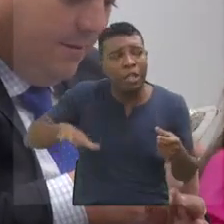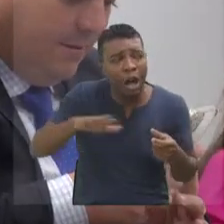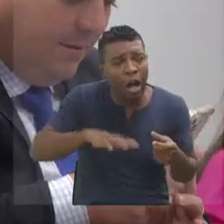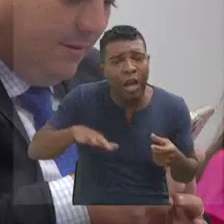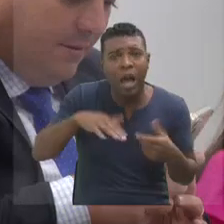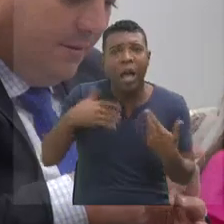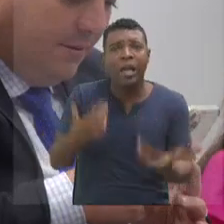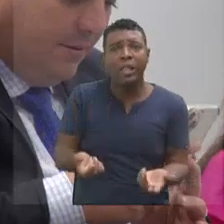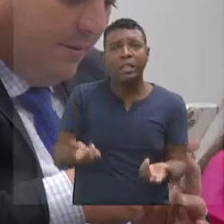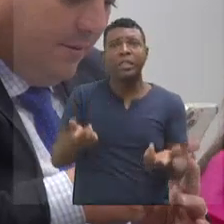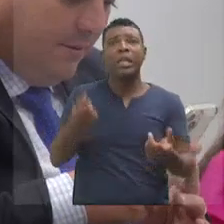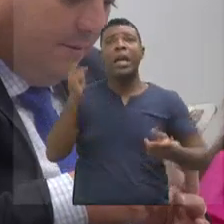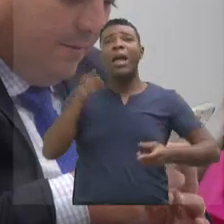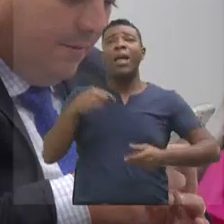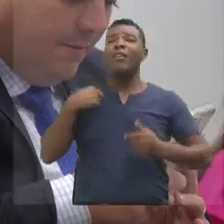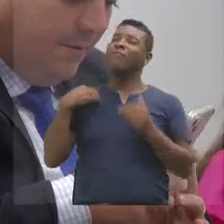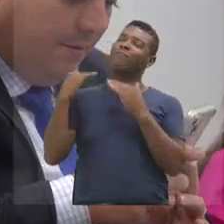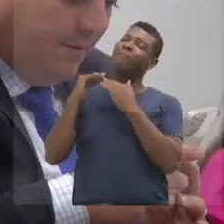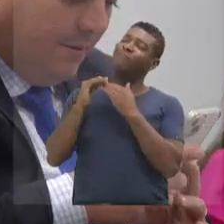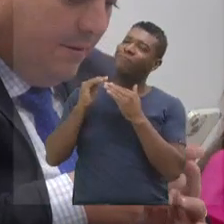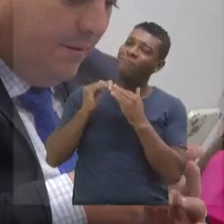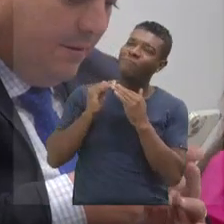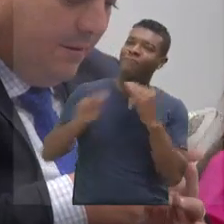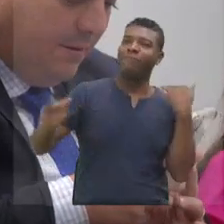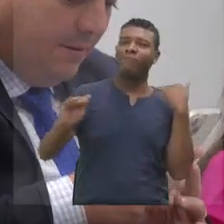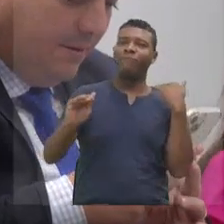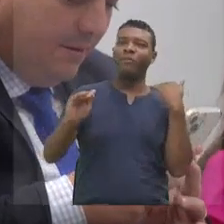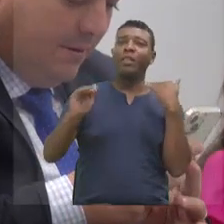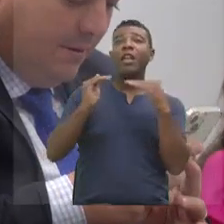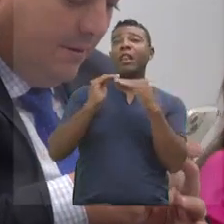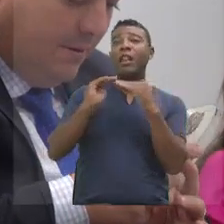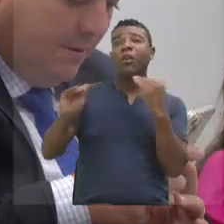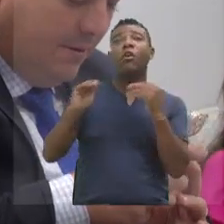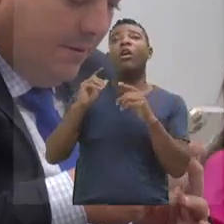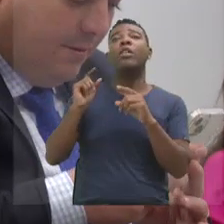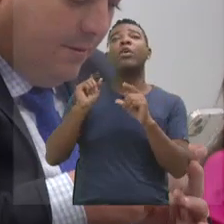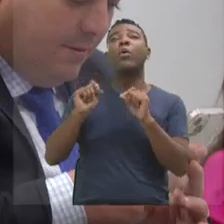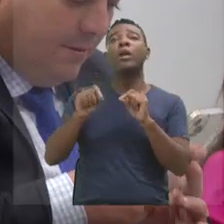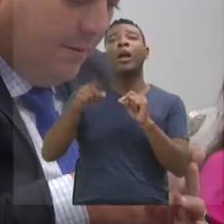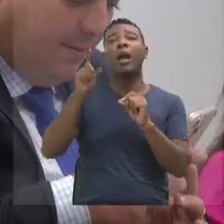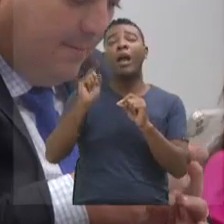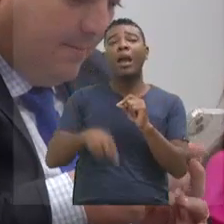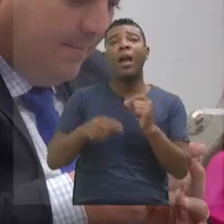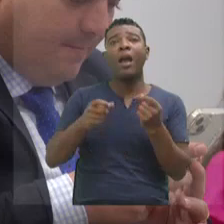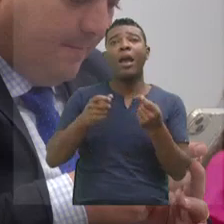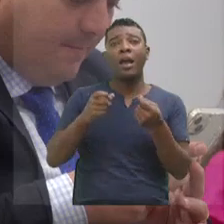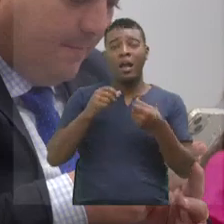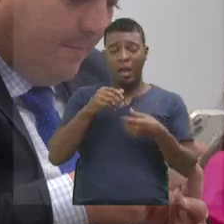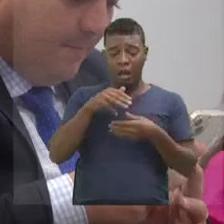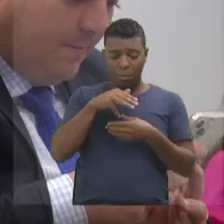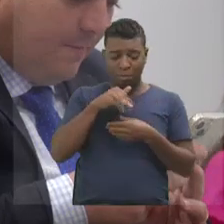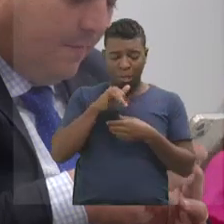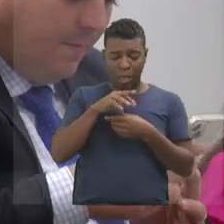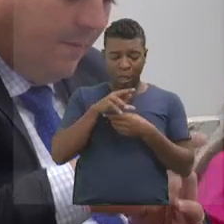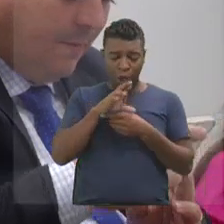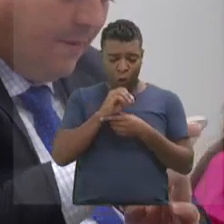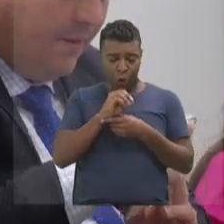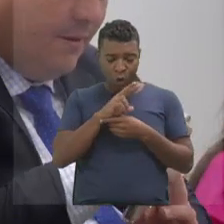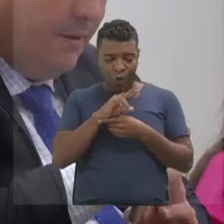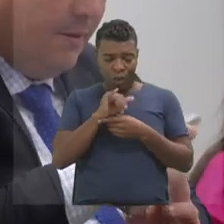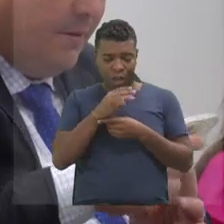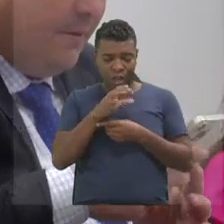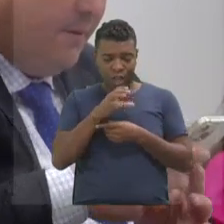a não concordância com remanejamento da microviçosa sendo